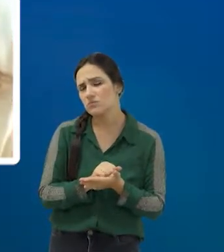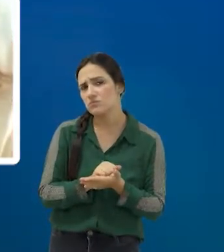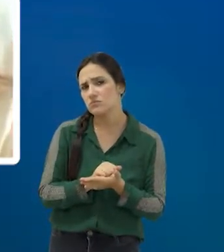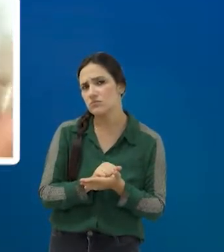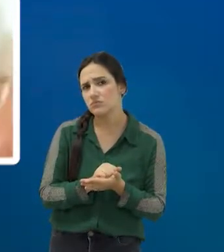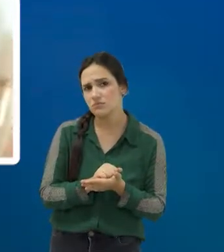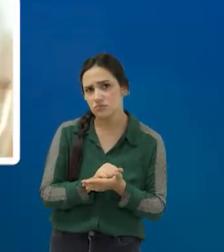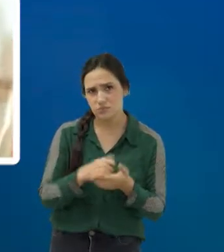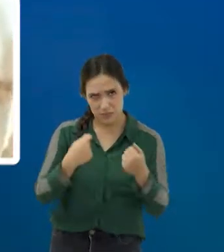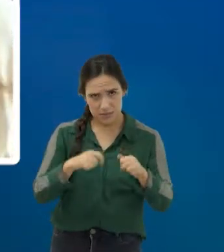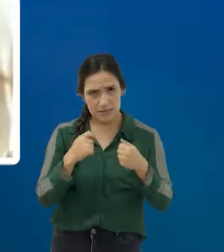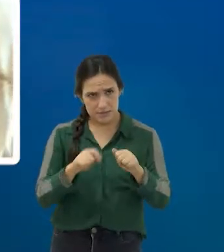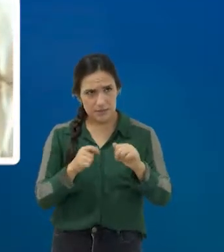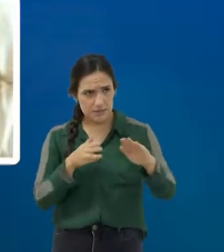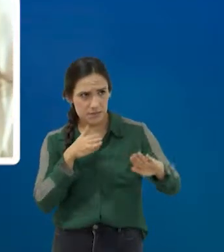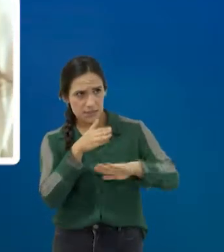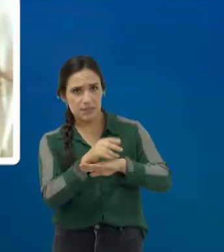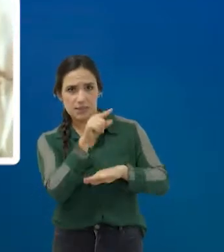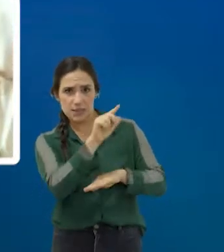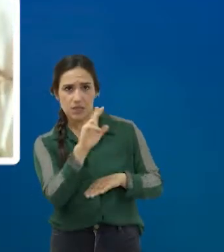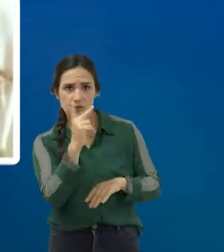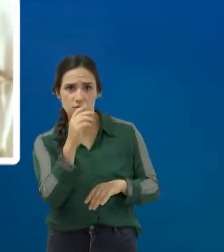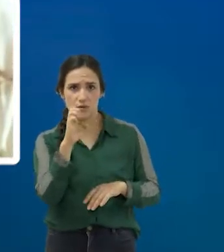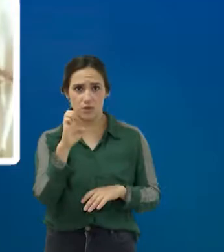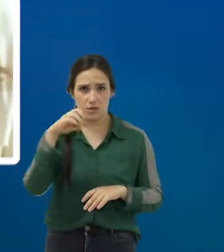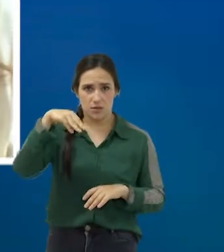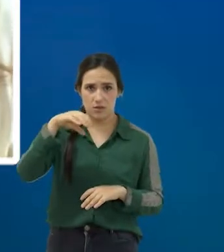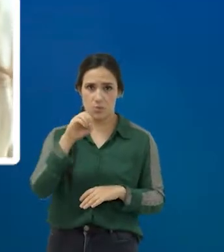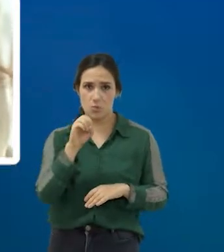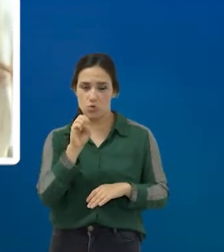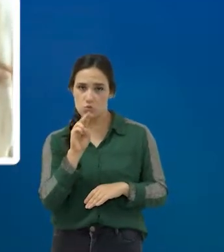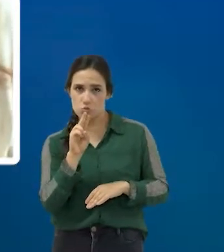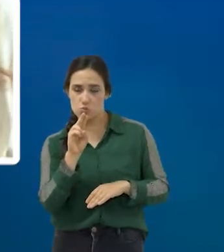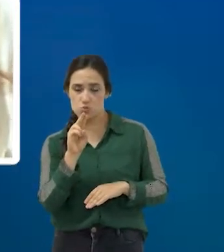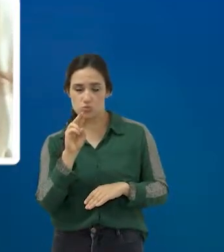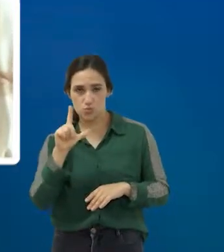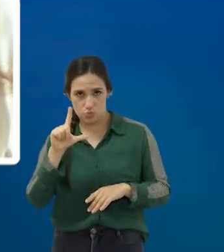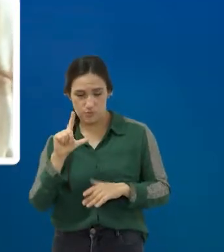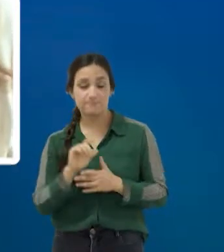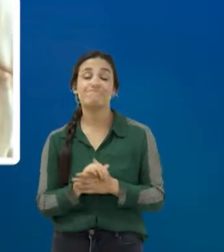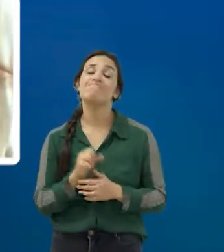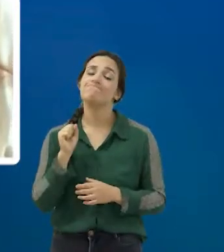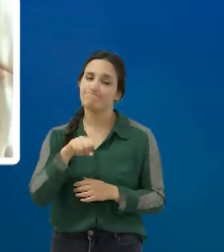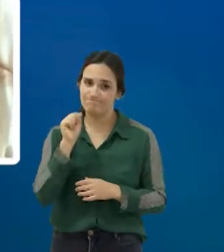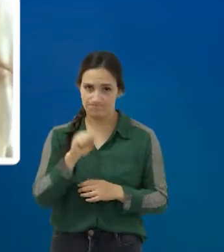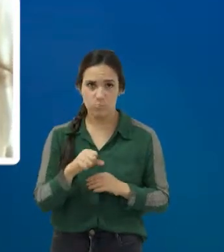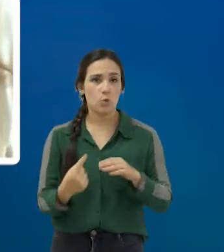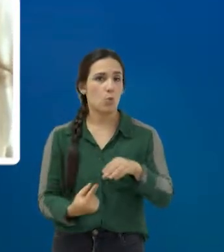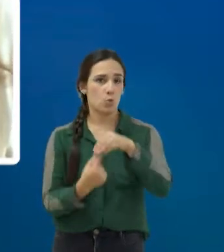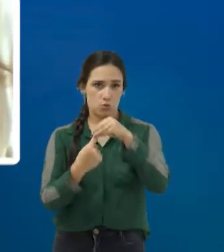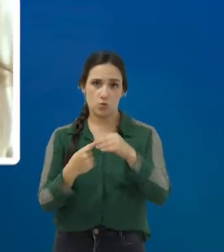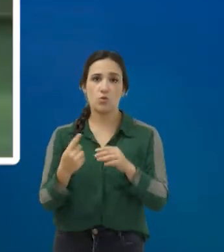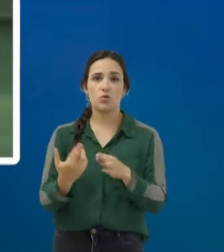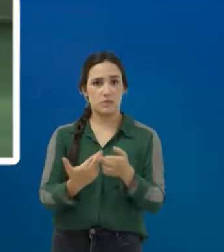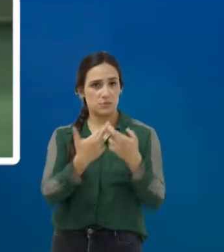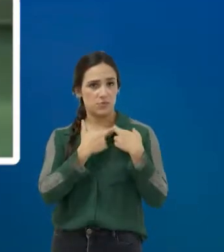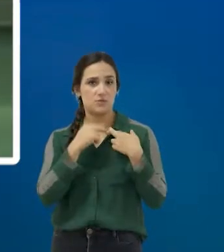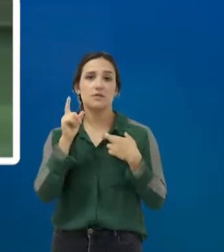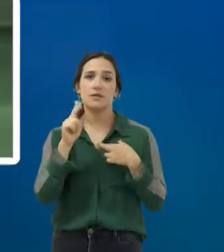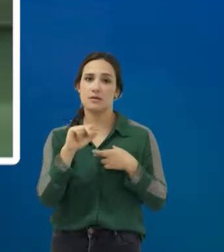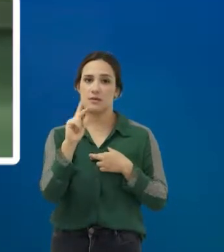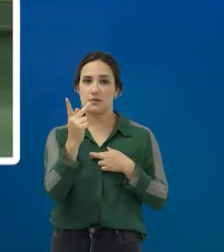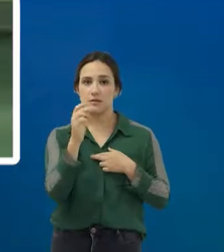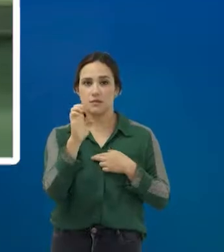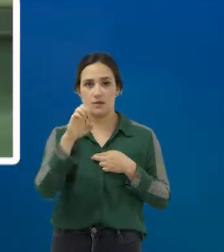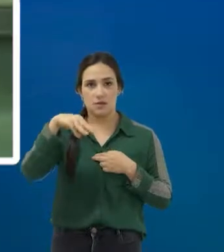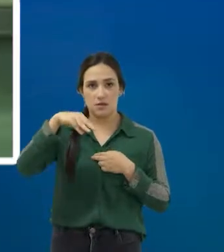rede do Hemosul? Isso. Os únicos responsáveis pelos cadastros aqui no estado são as nossas